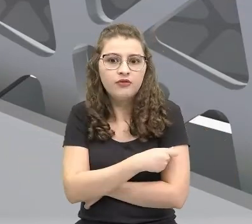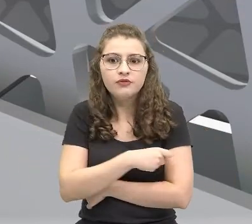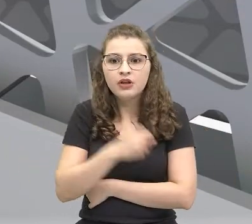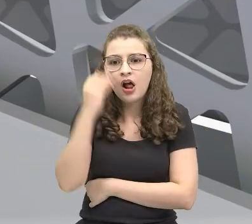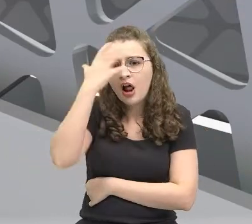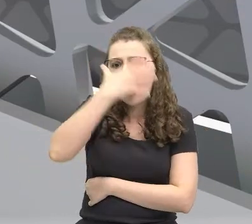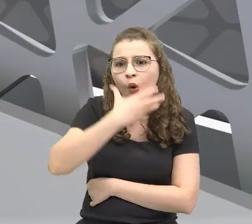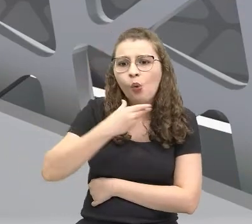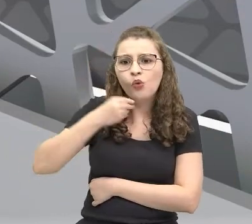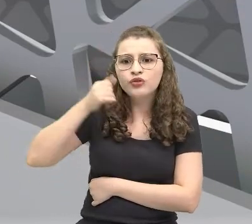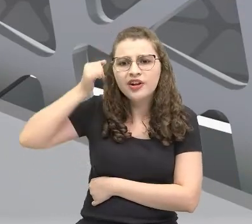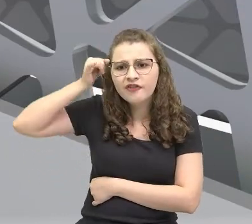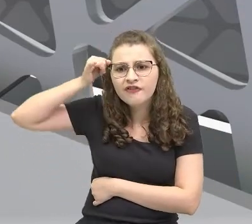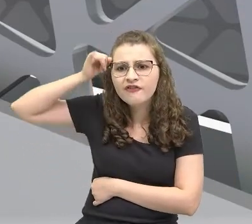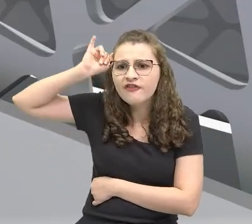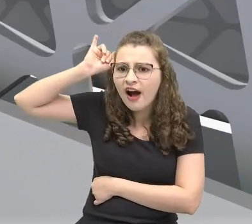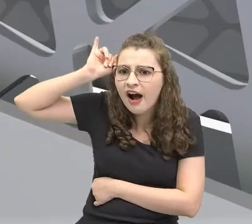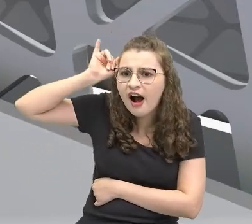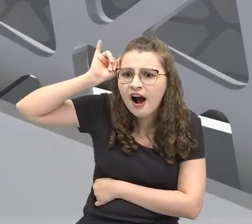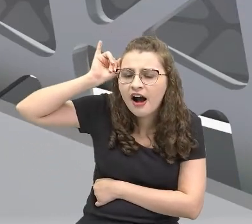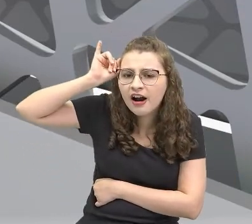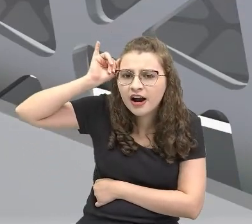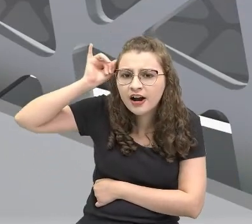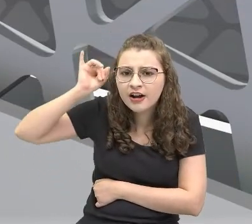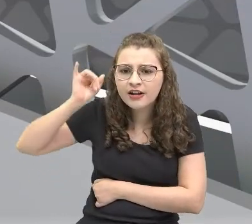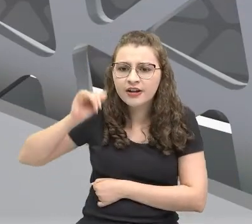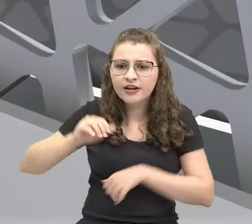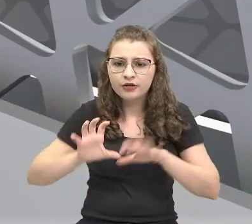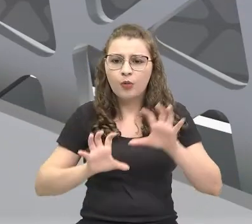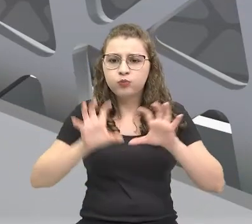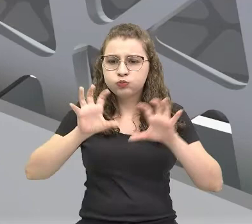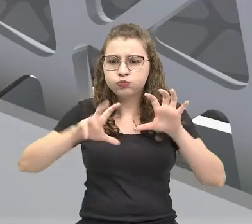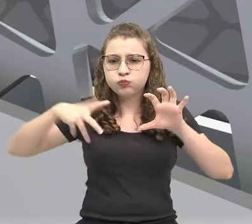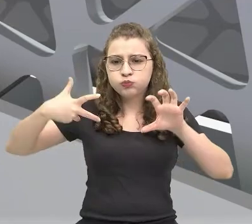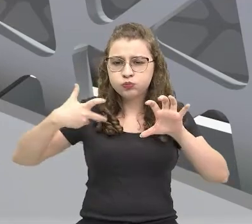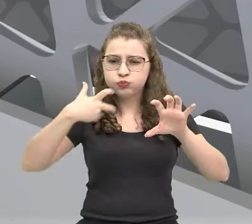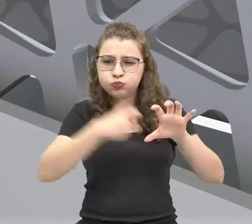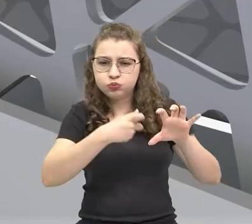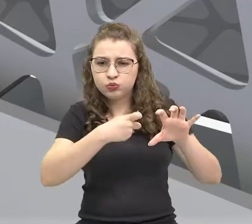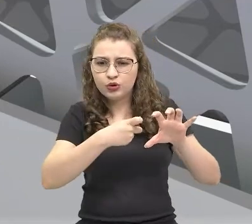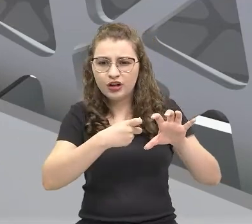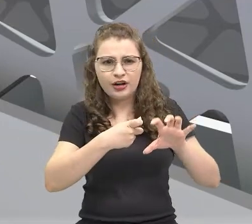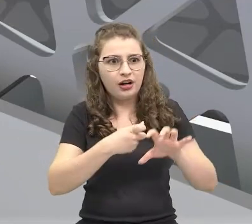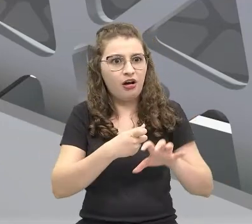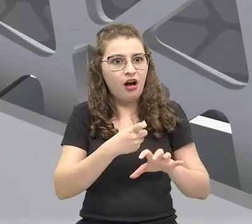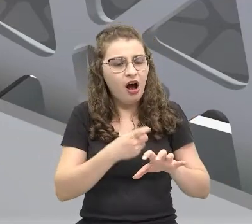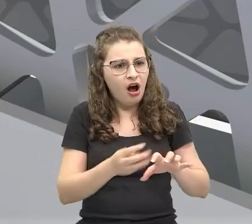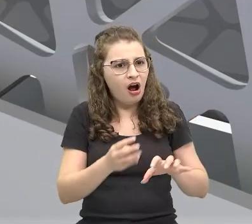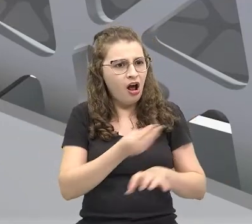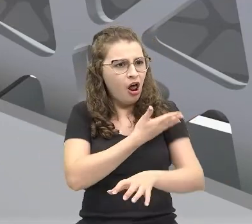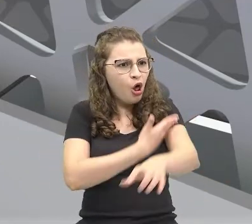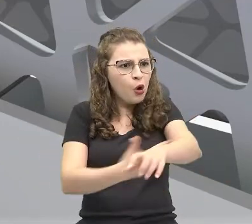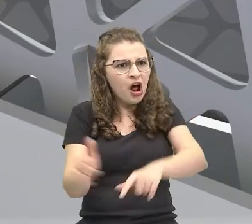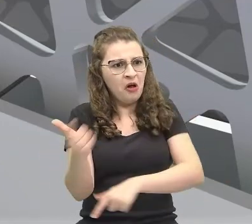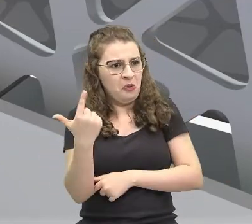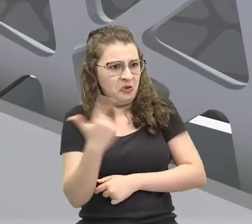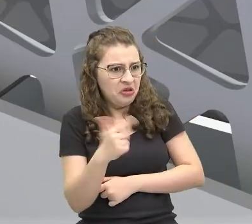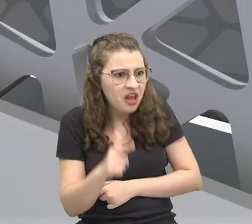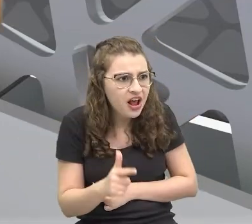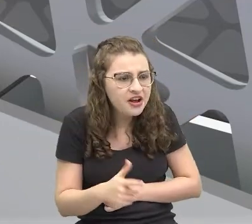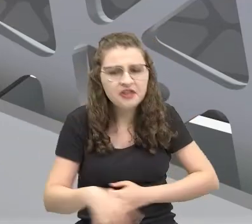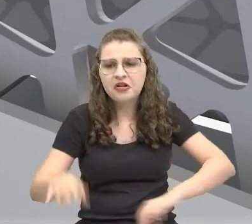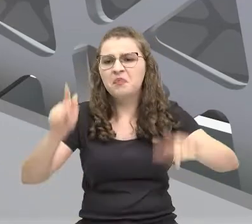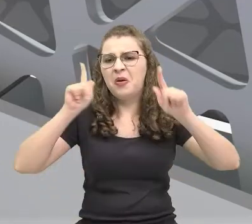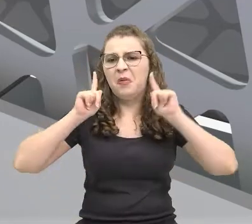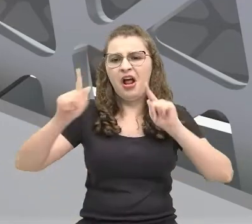cara de vaca. A vacina era aplicada nas nádegas, eles achavam um desrespeito. Então eles se